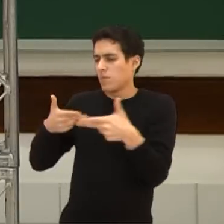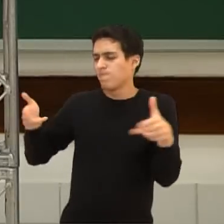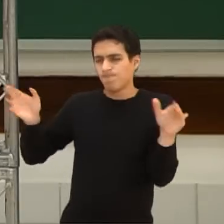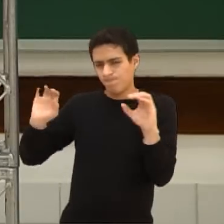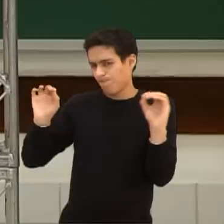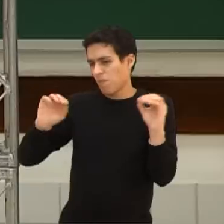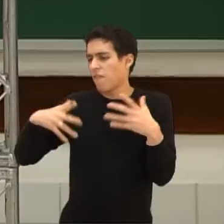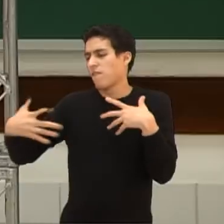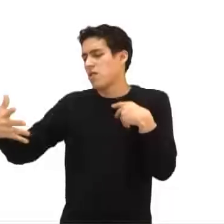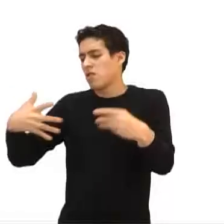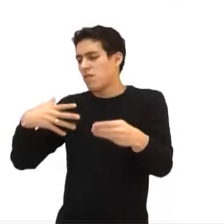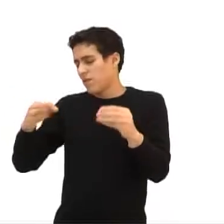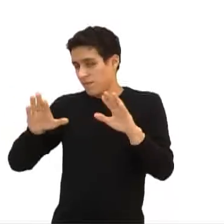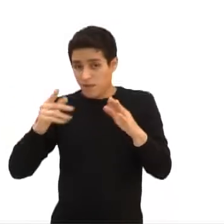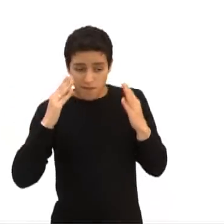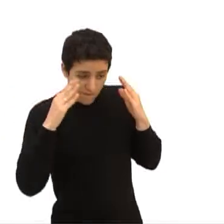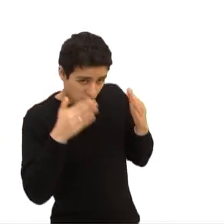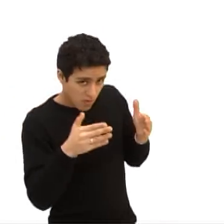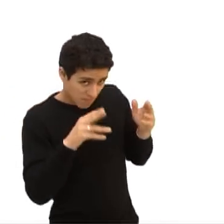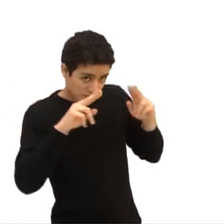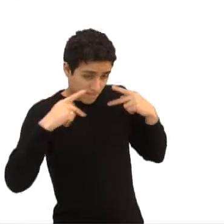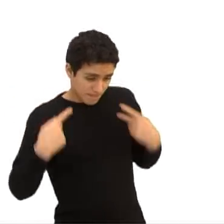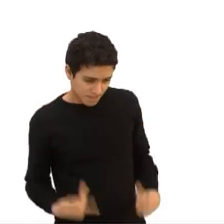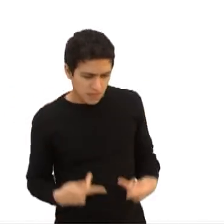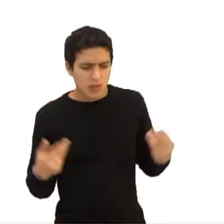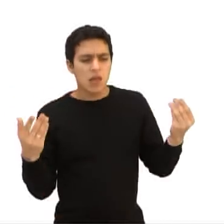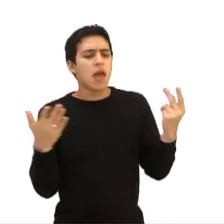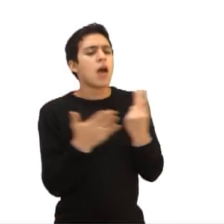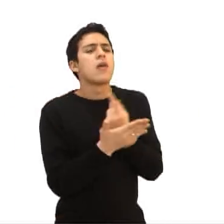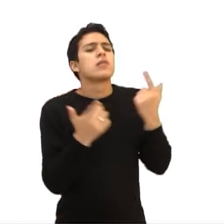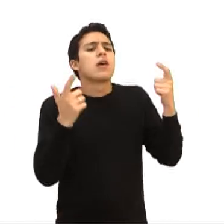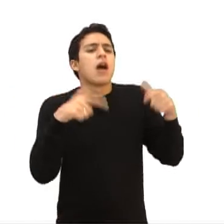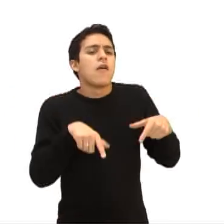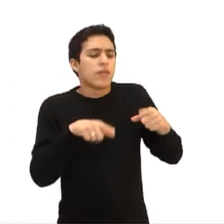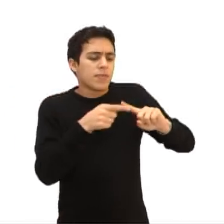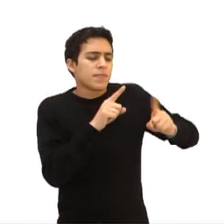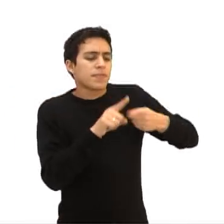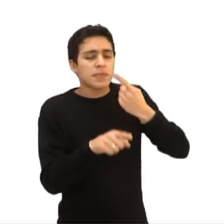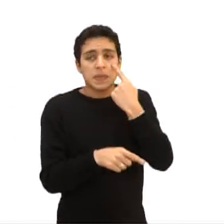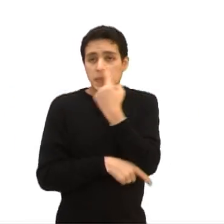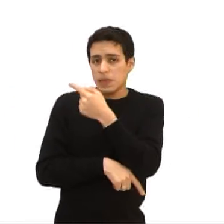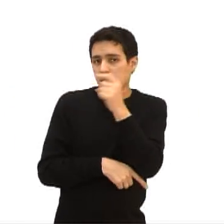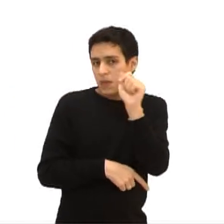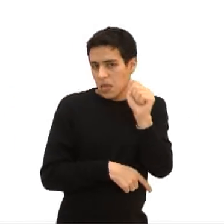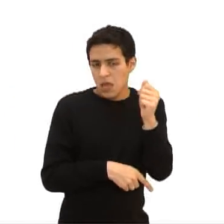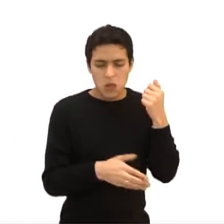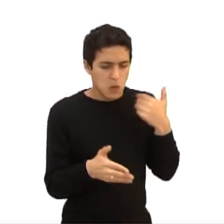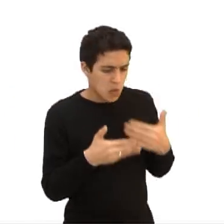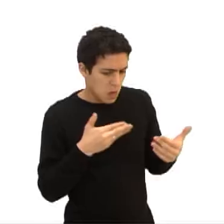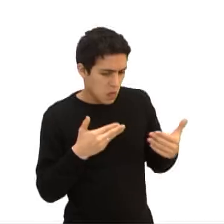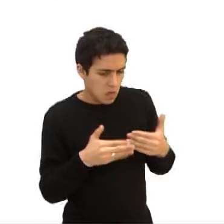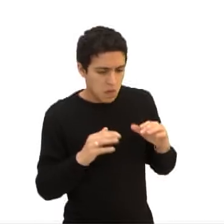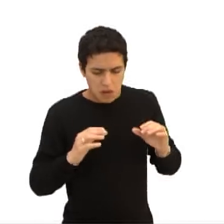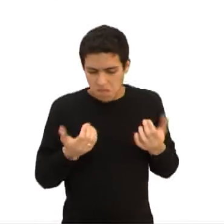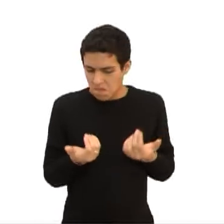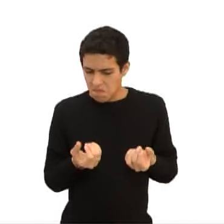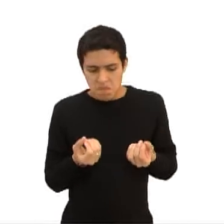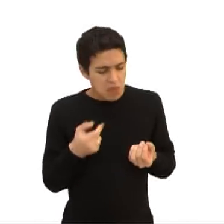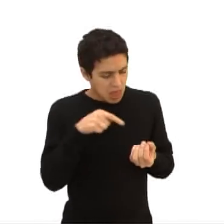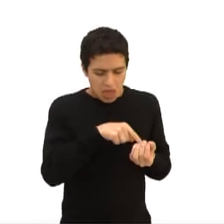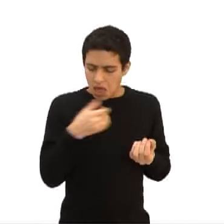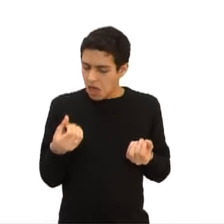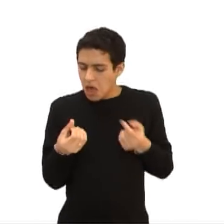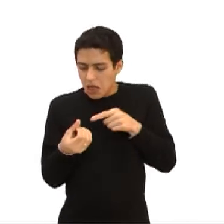humana especificamente. A fecundação ocorre onde? Na opção A, em qualquer uma das tubas